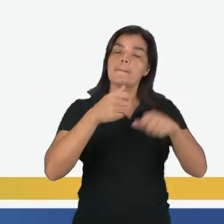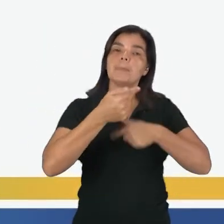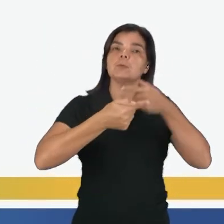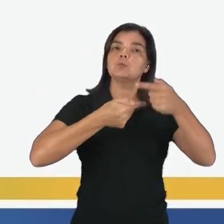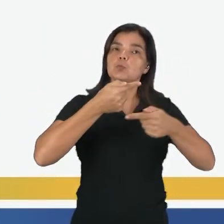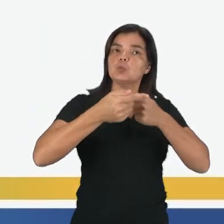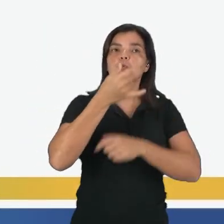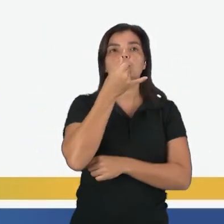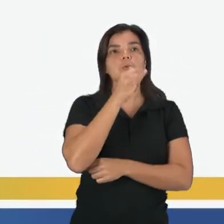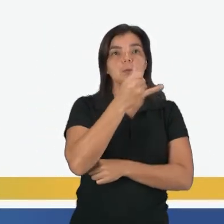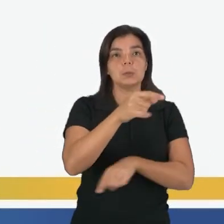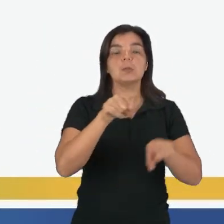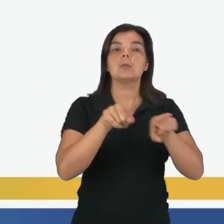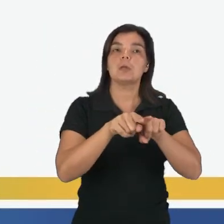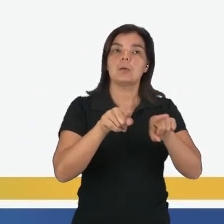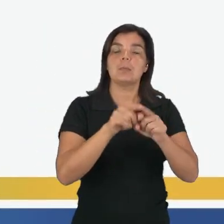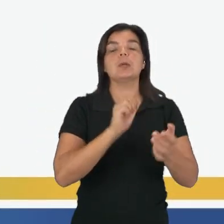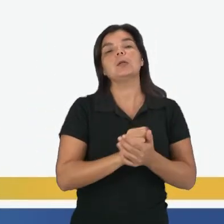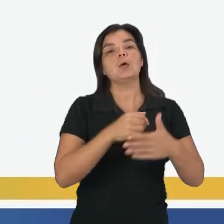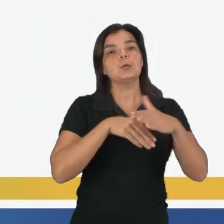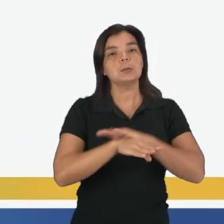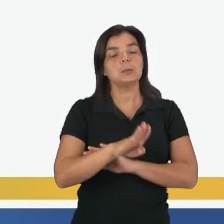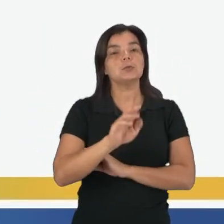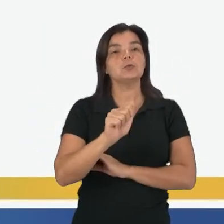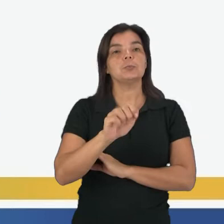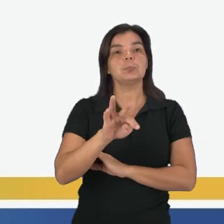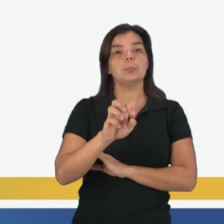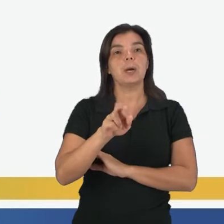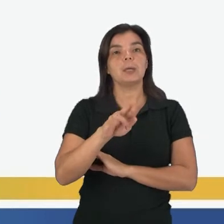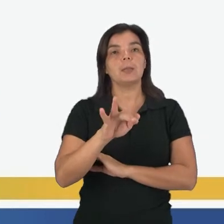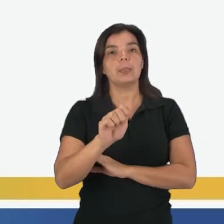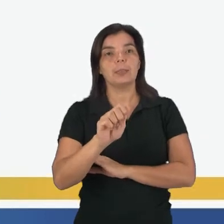de energia elétrica e sua armazenagem,